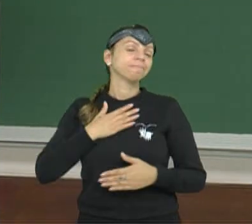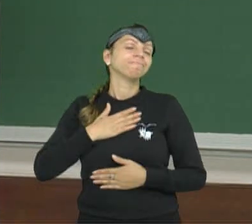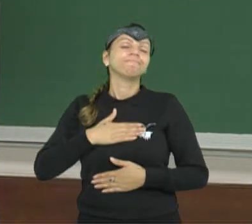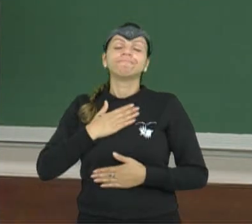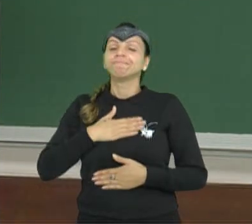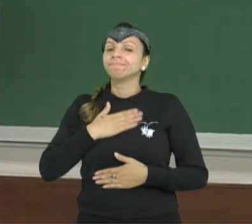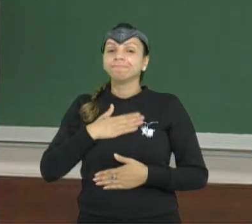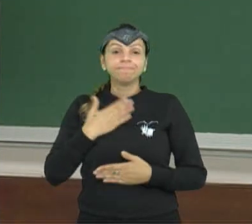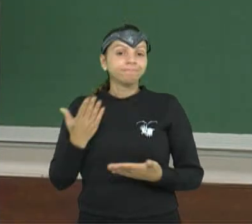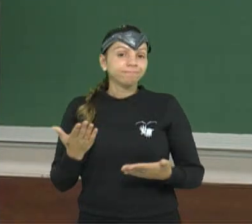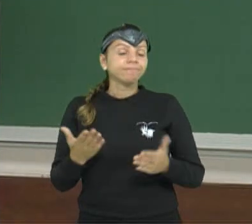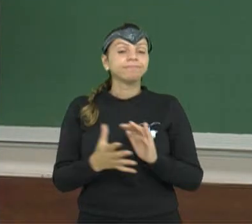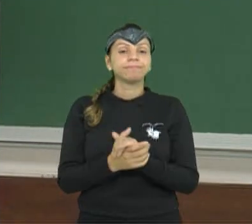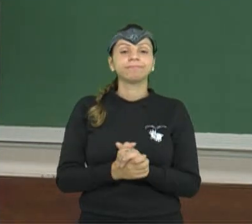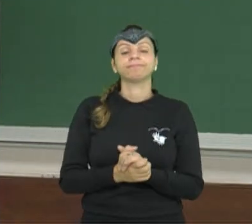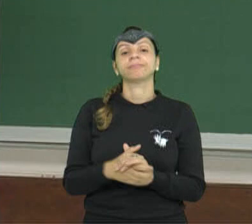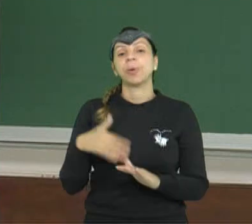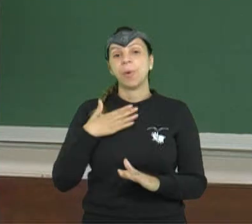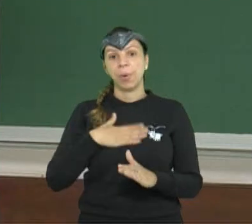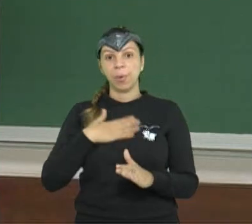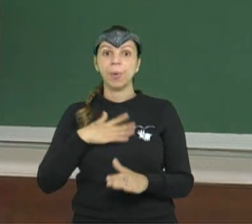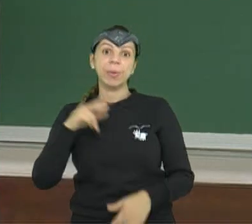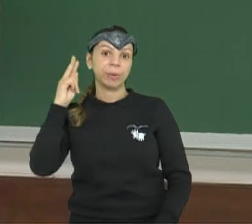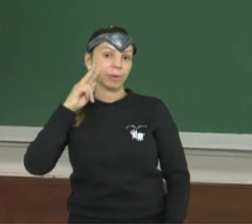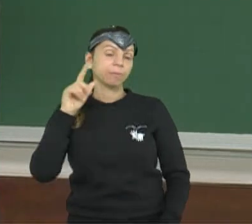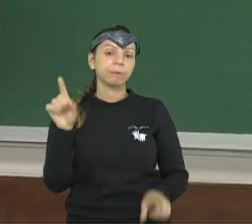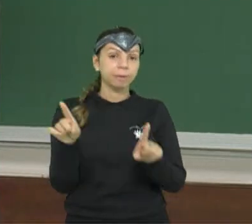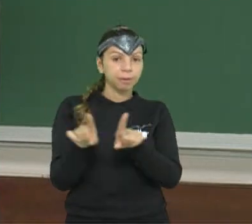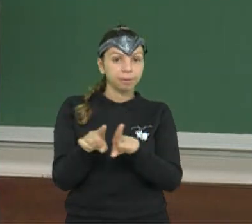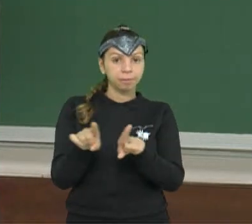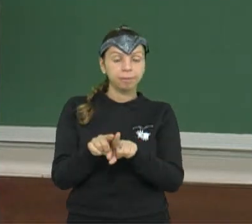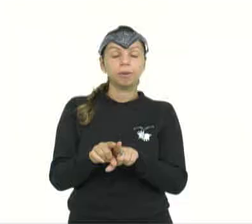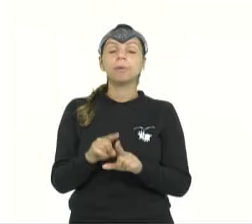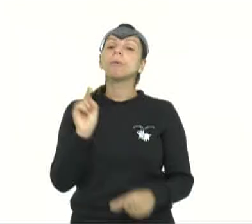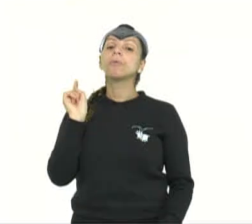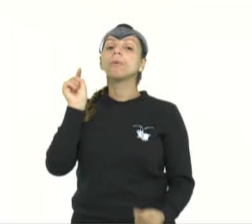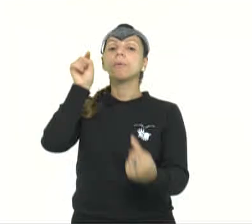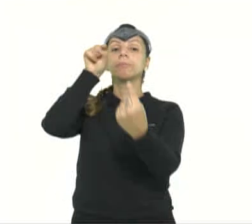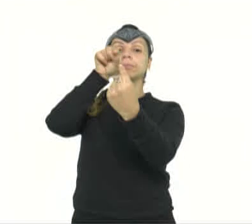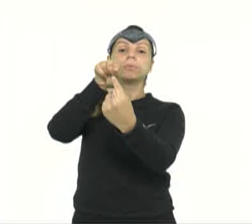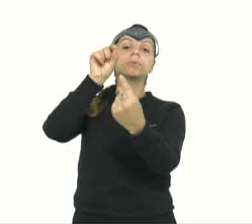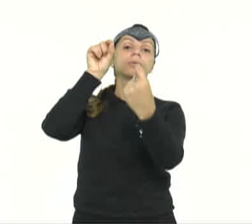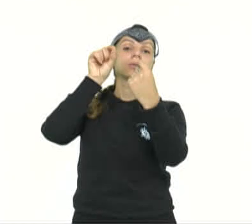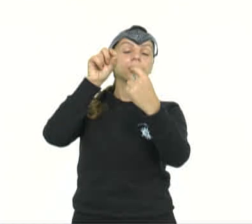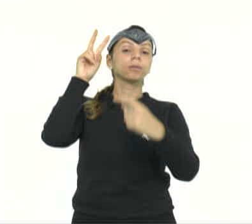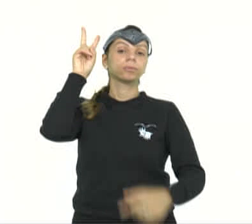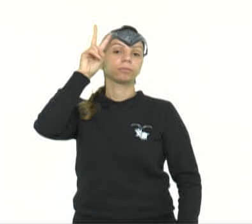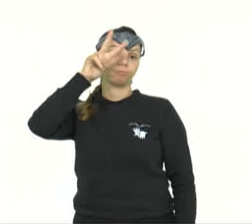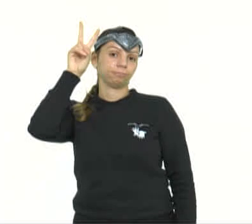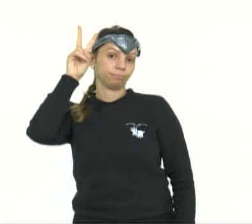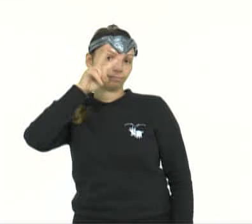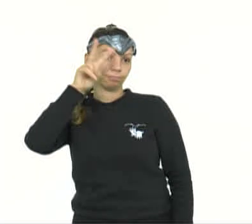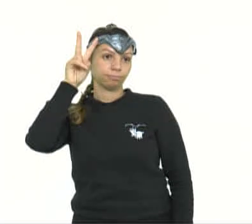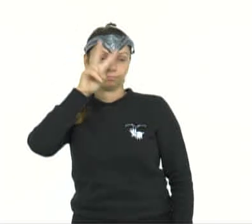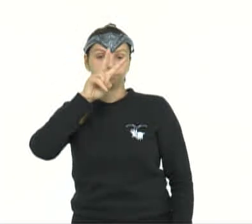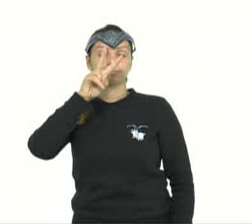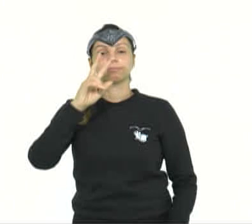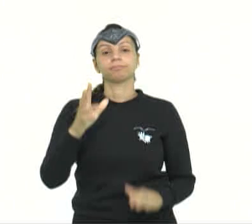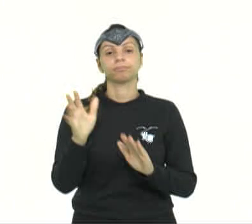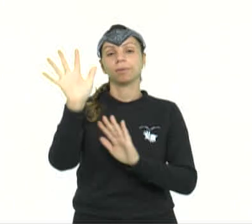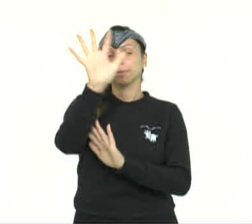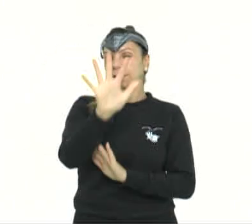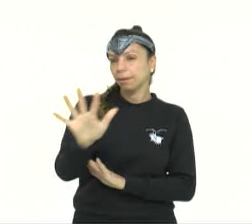gosto daquela historinha. Também, a finalidade é contar essas histórias através